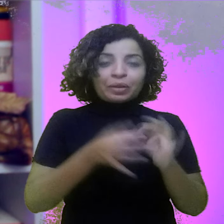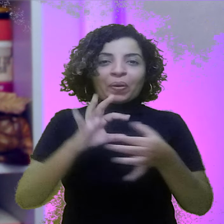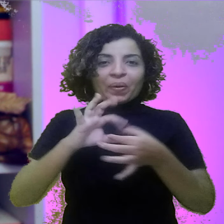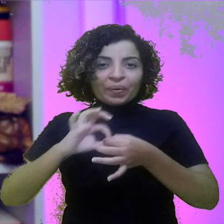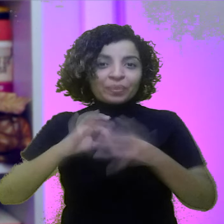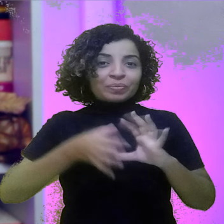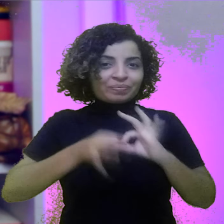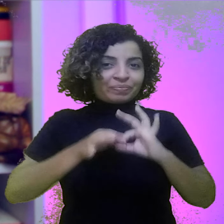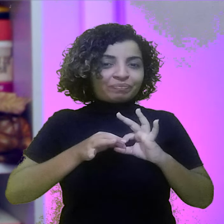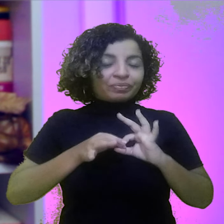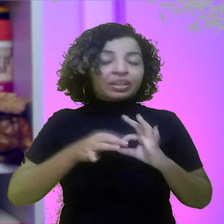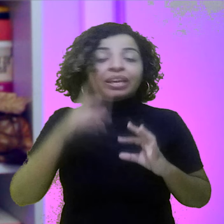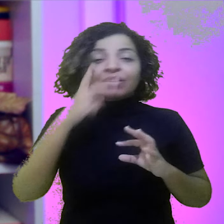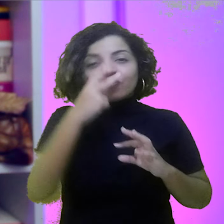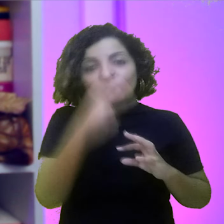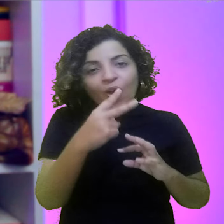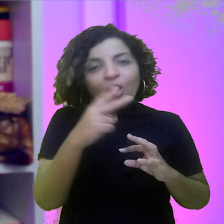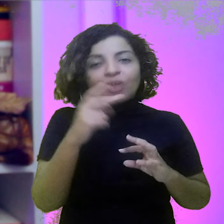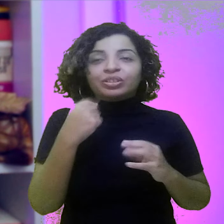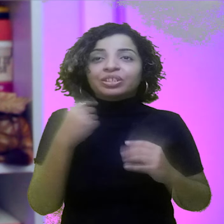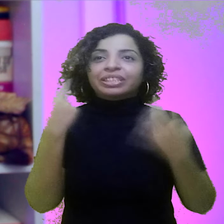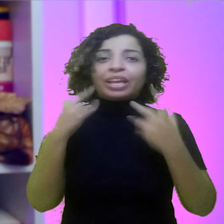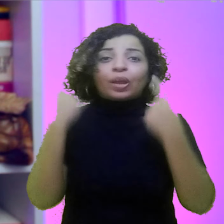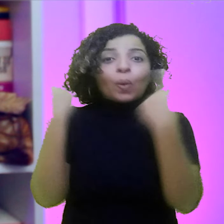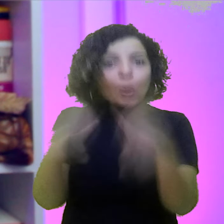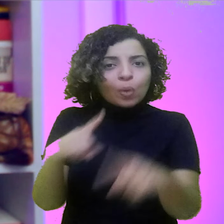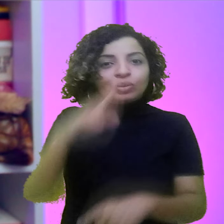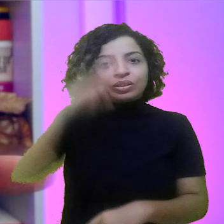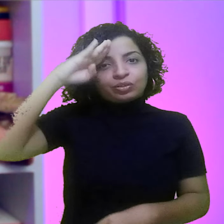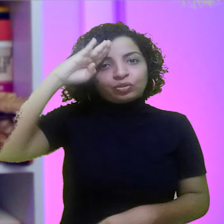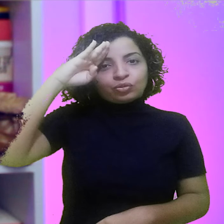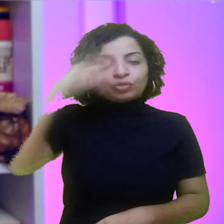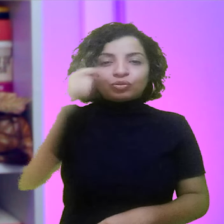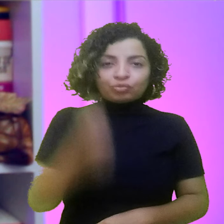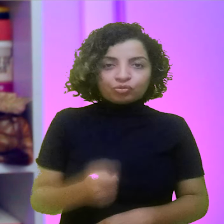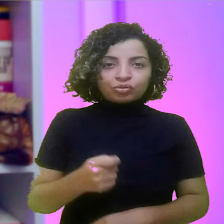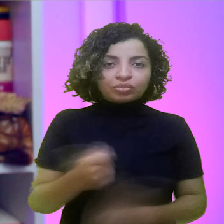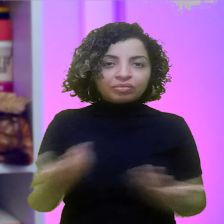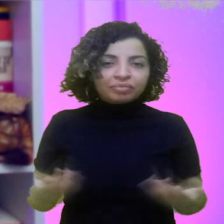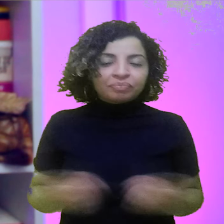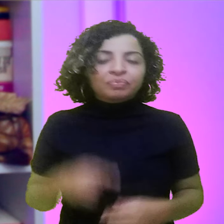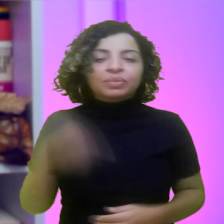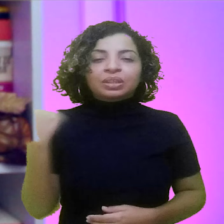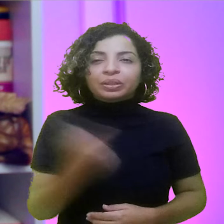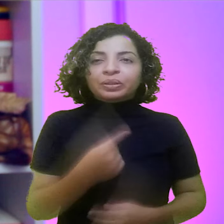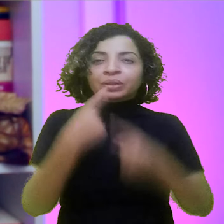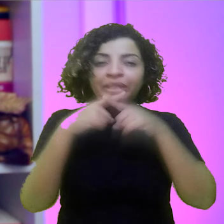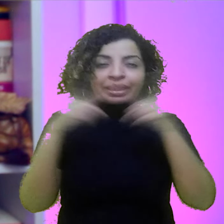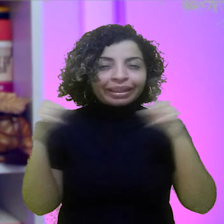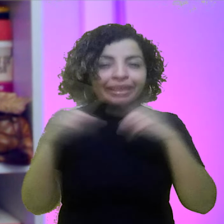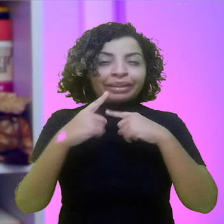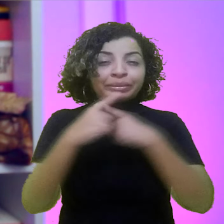tortura, a favor dos direitos humanos, de denúncia à época do governo militar